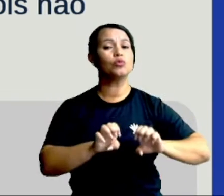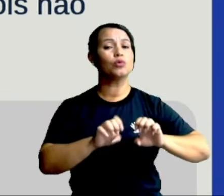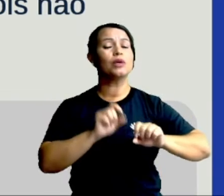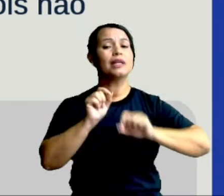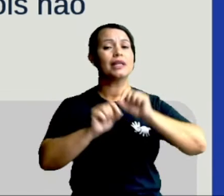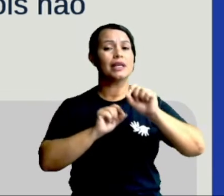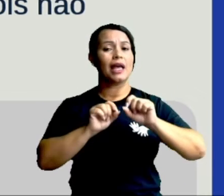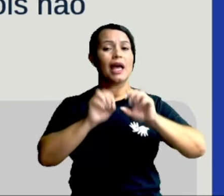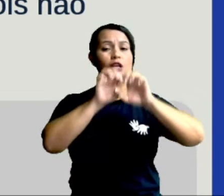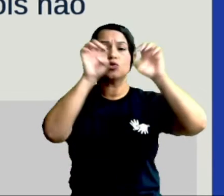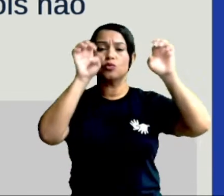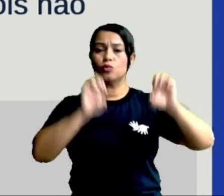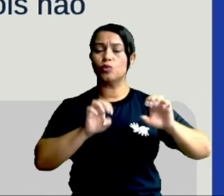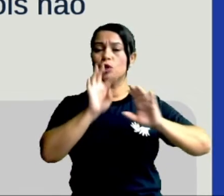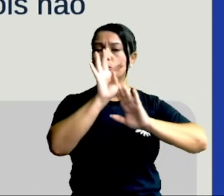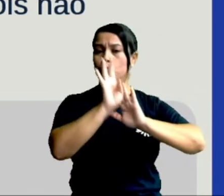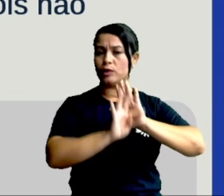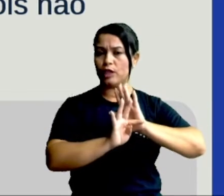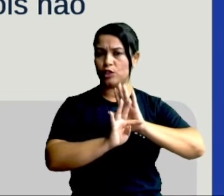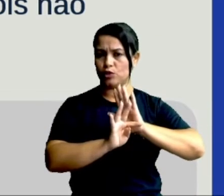texto, pois não considera os elementos